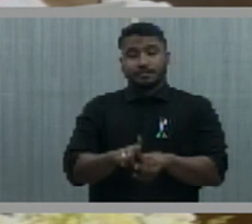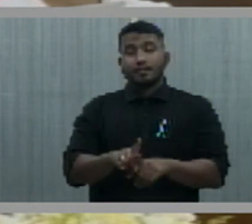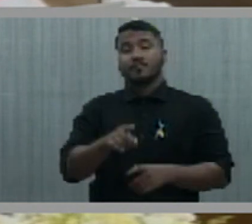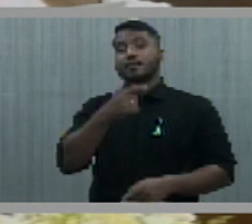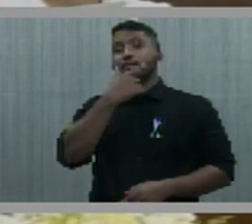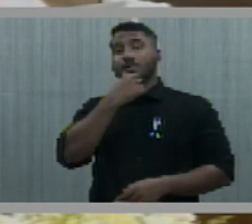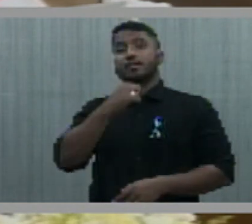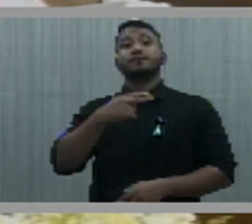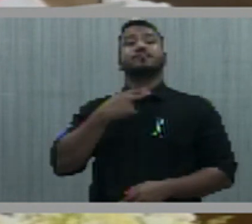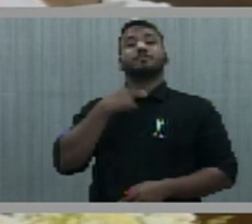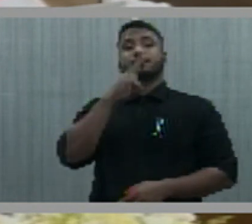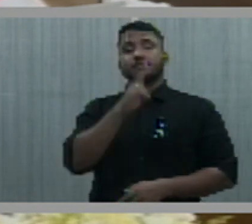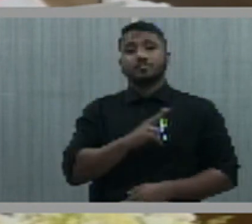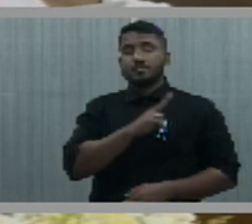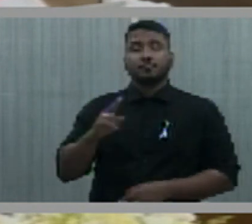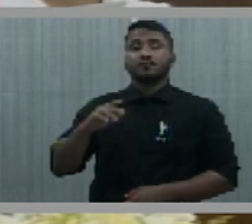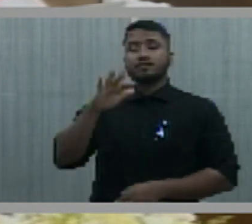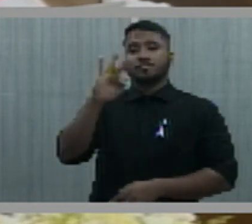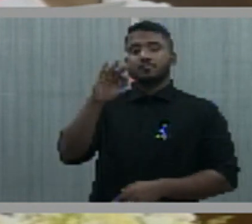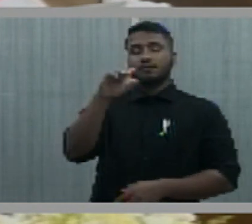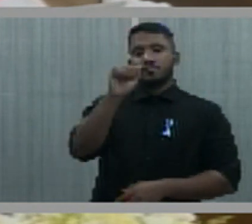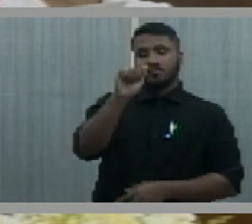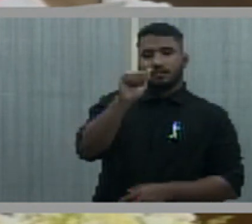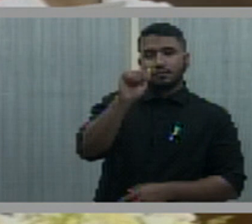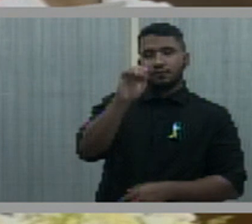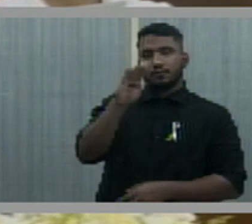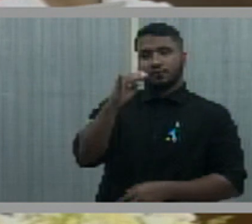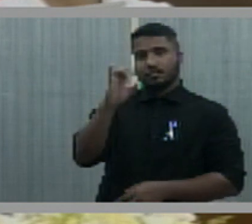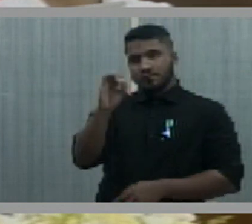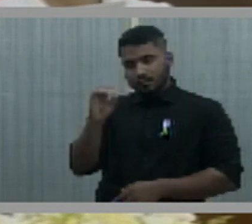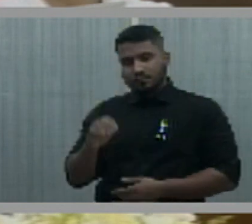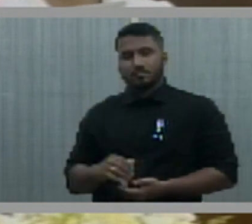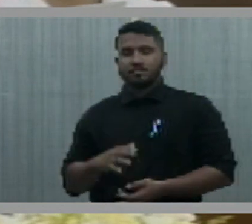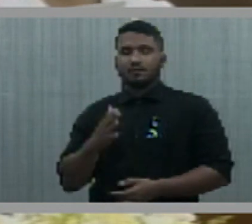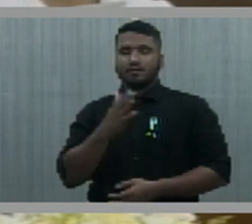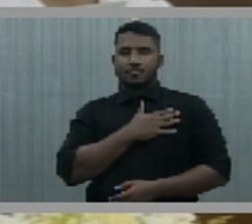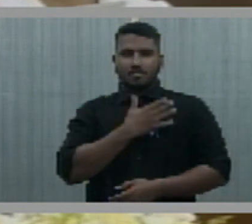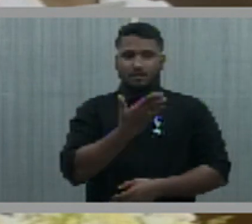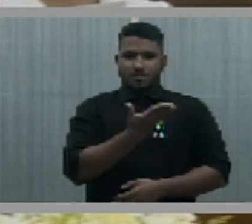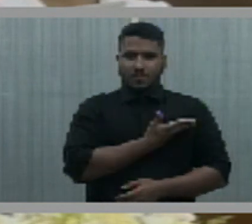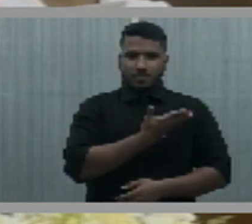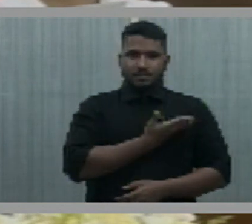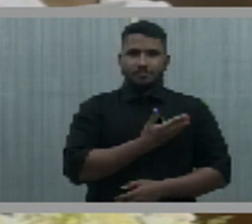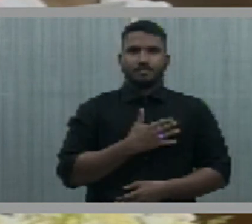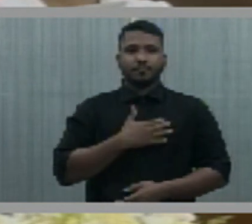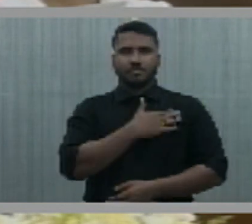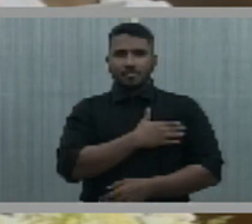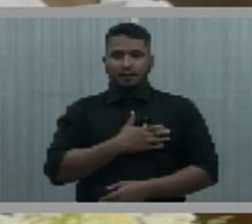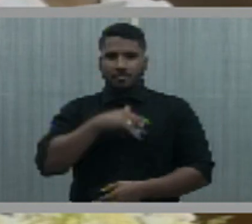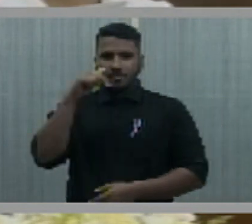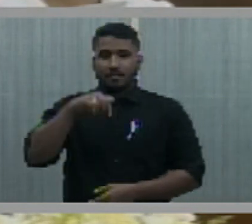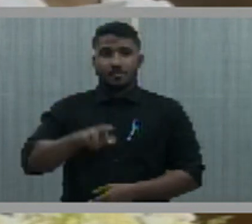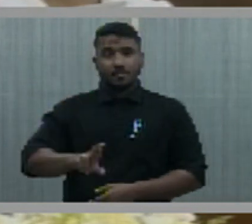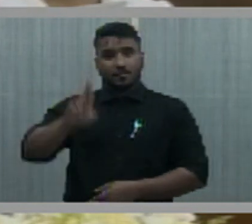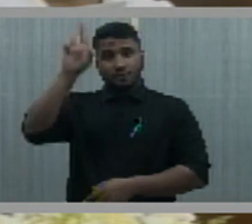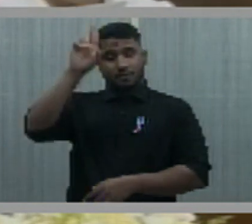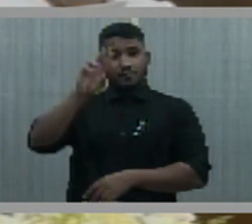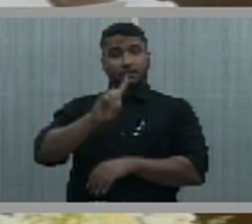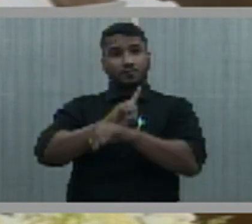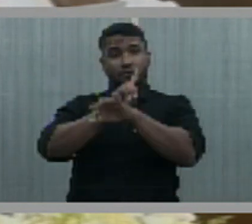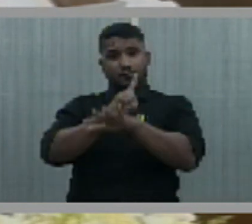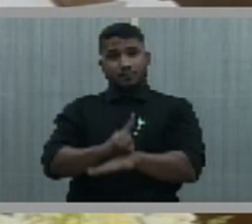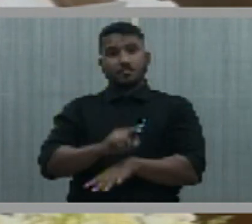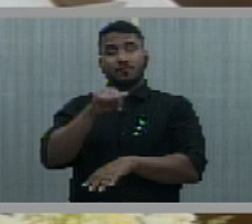senhor Padre Fábio Carvalho Fernandes, meu amigo, prazer, representando aqui a Arquidiocese